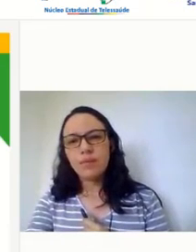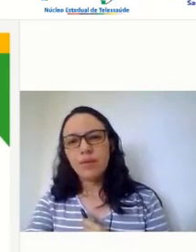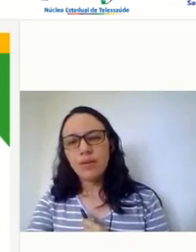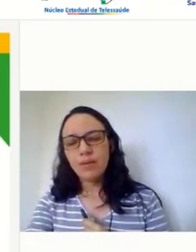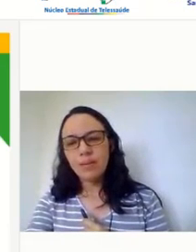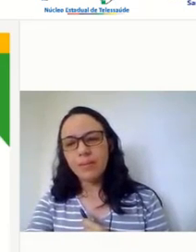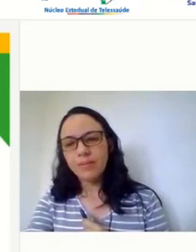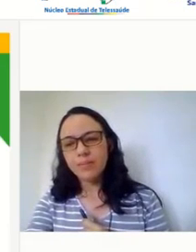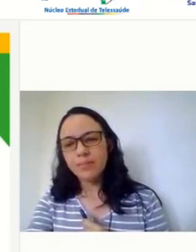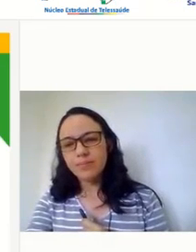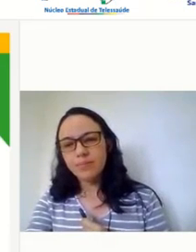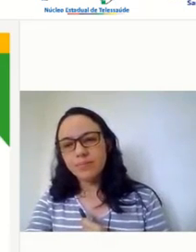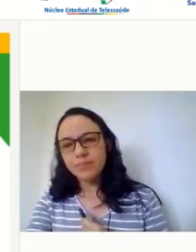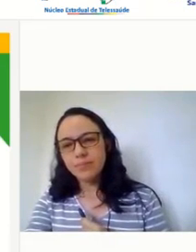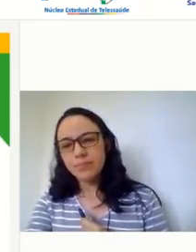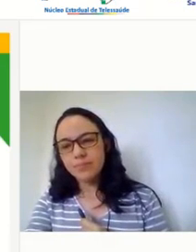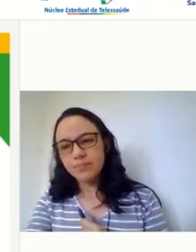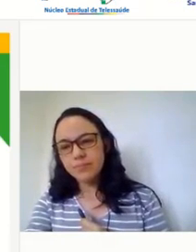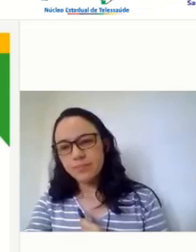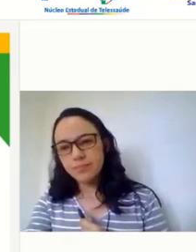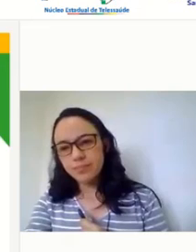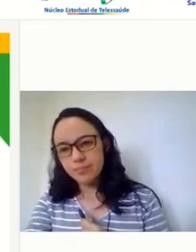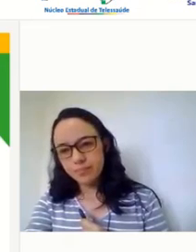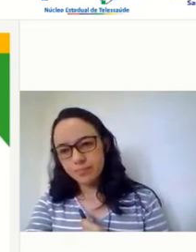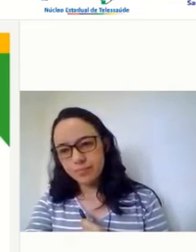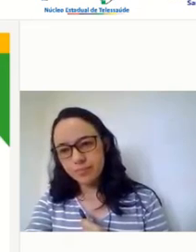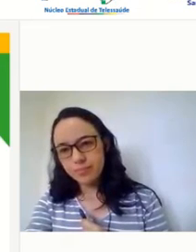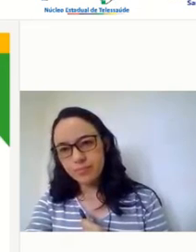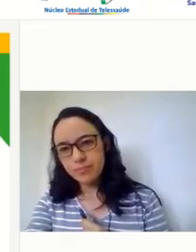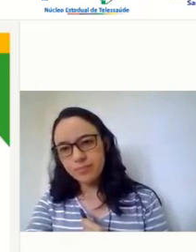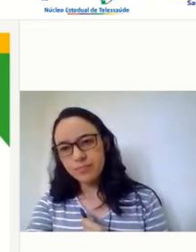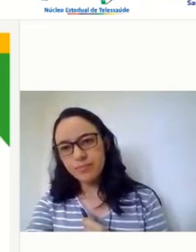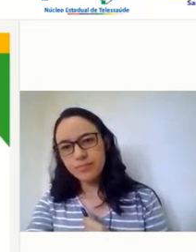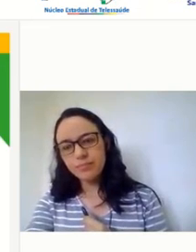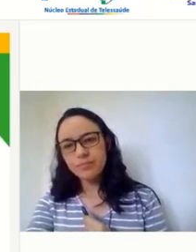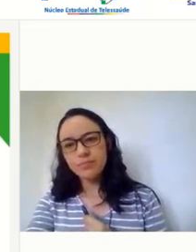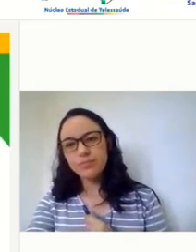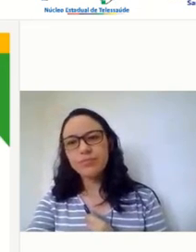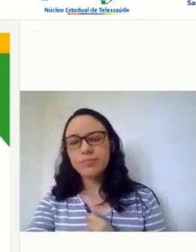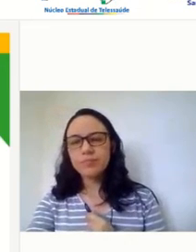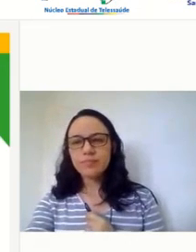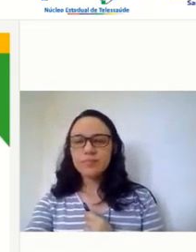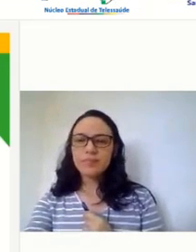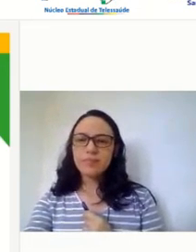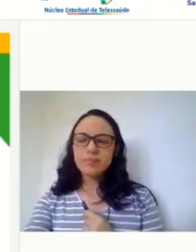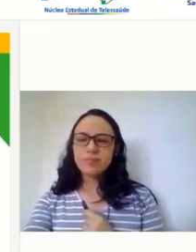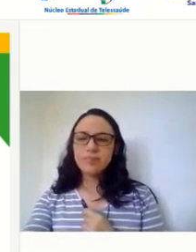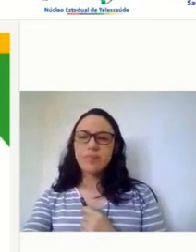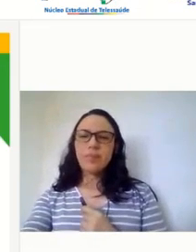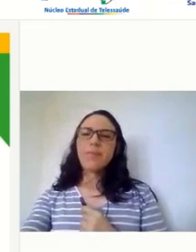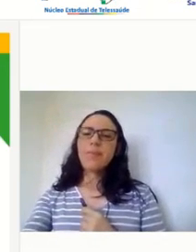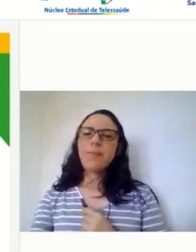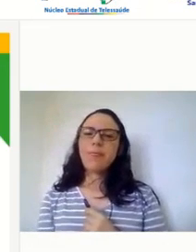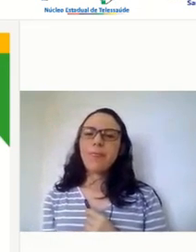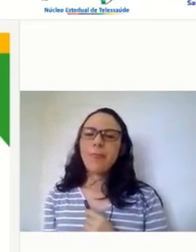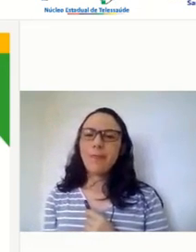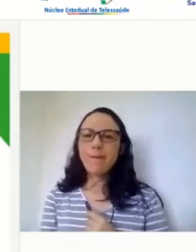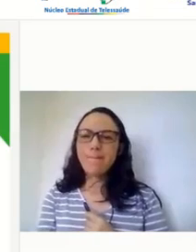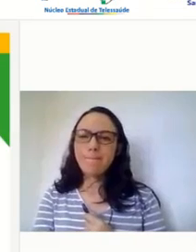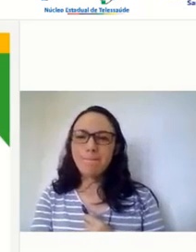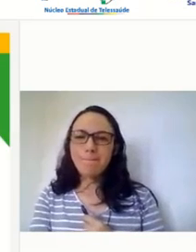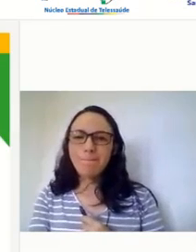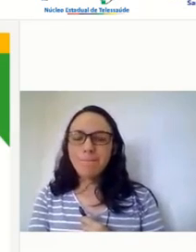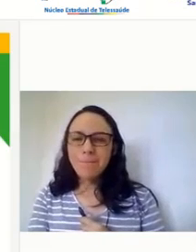no homem chinês de 61 anos que trabalhava naquele mercado de tarde de animais vivos da china